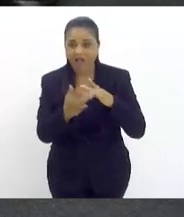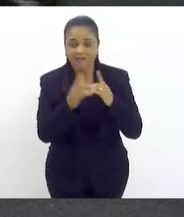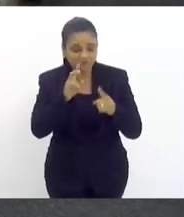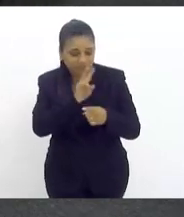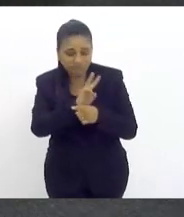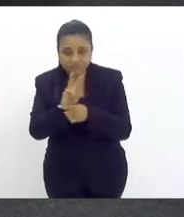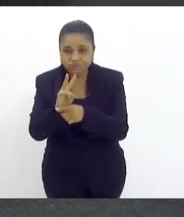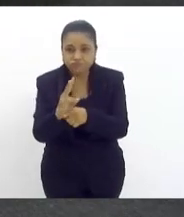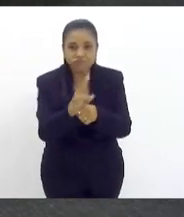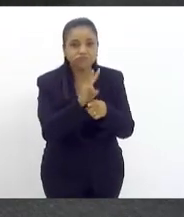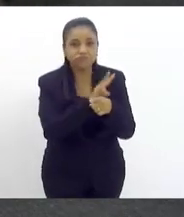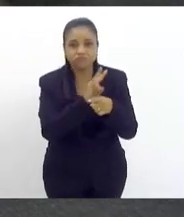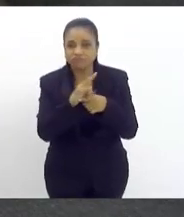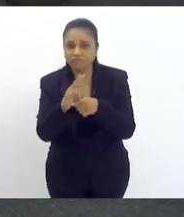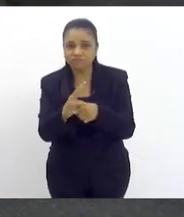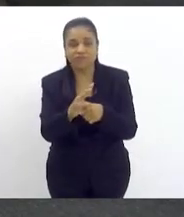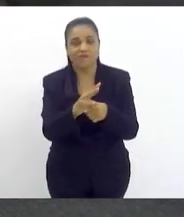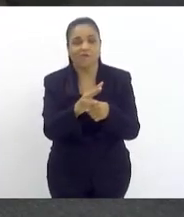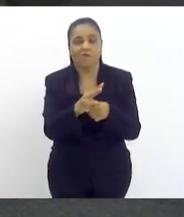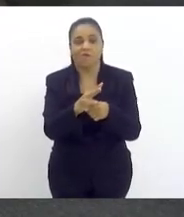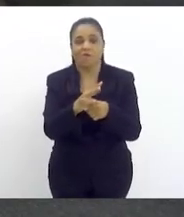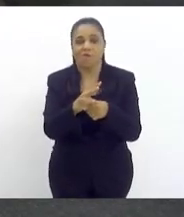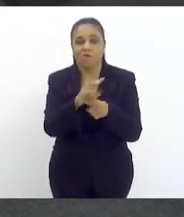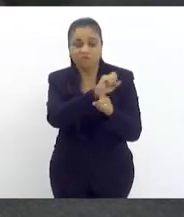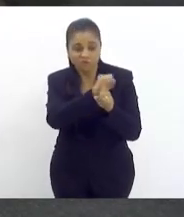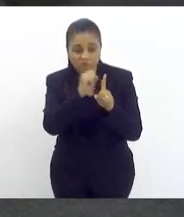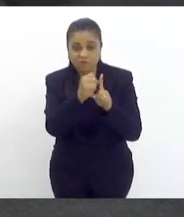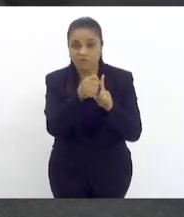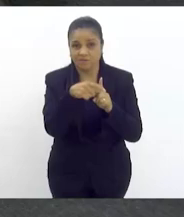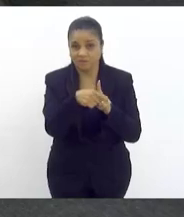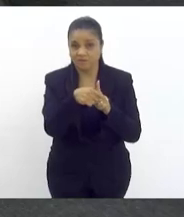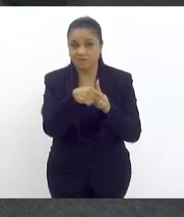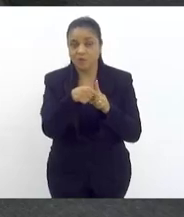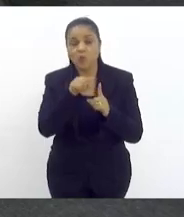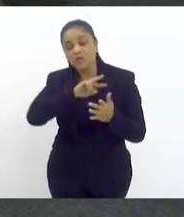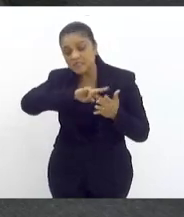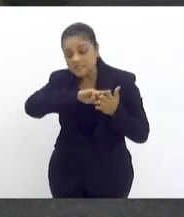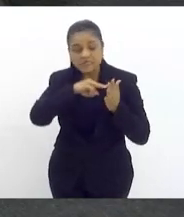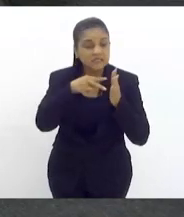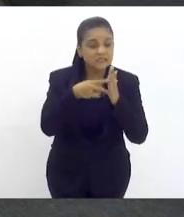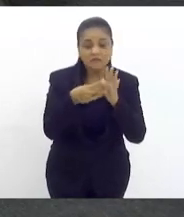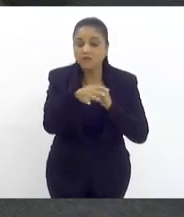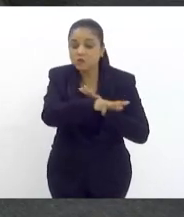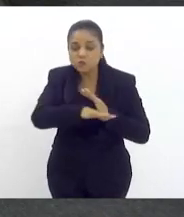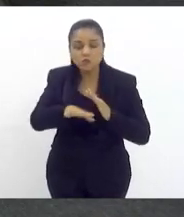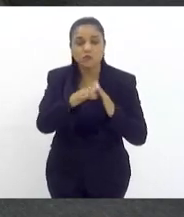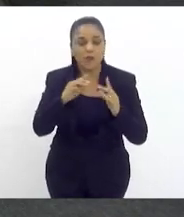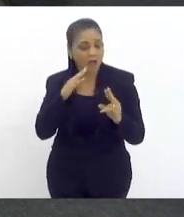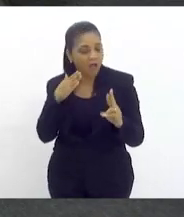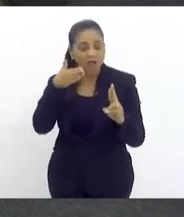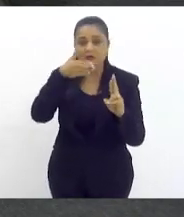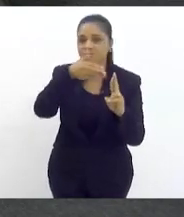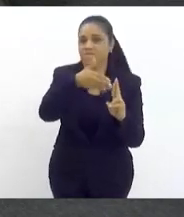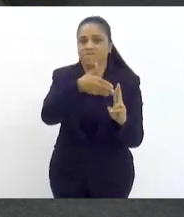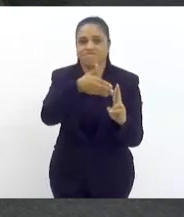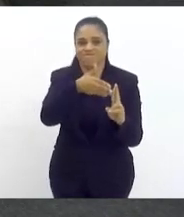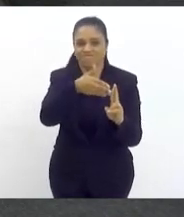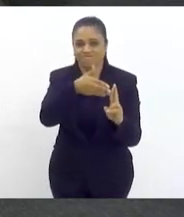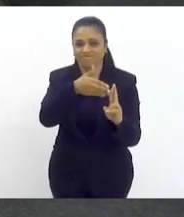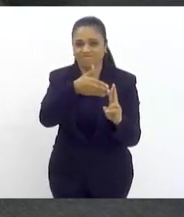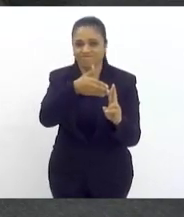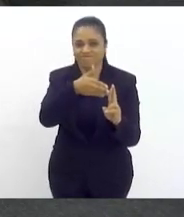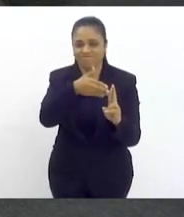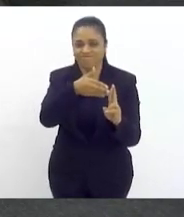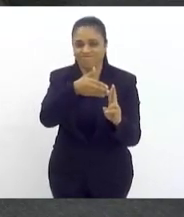social auxiliar, que é o que significa esse espaço de referência, é uma